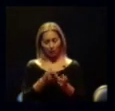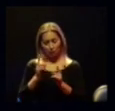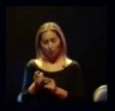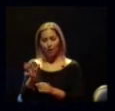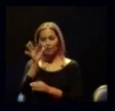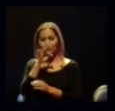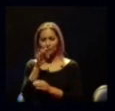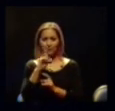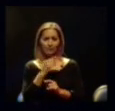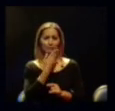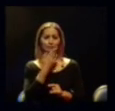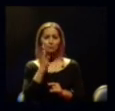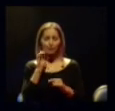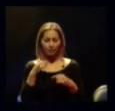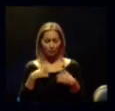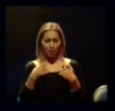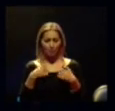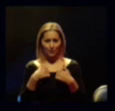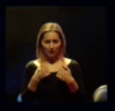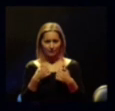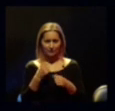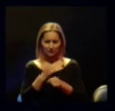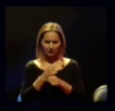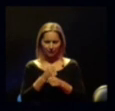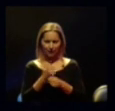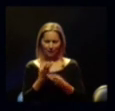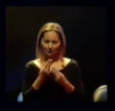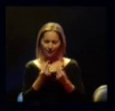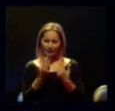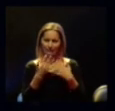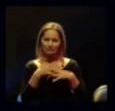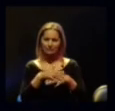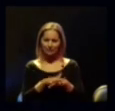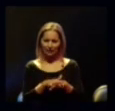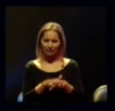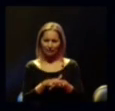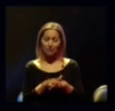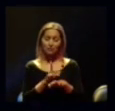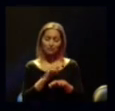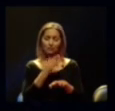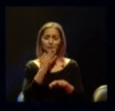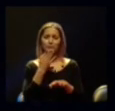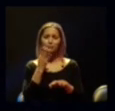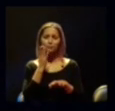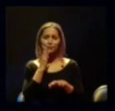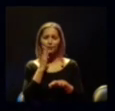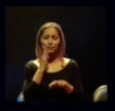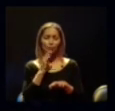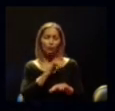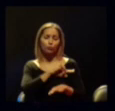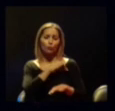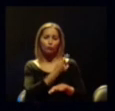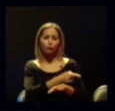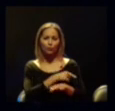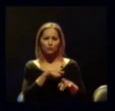e depende da nossa capacidade para trabalhar de forma integrada, em particular depende do reforço das políticas locais